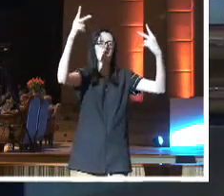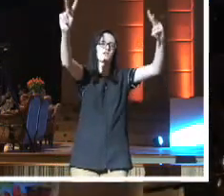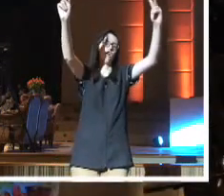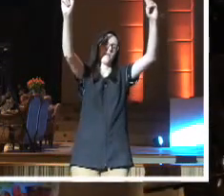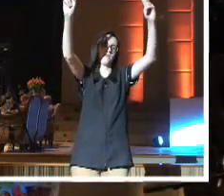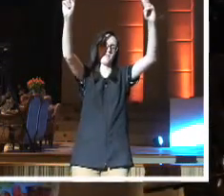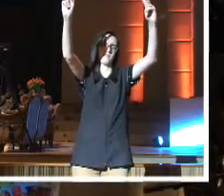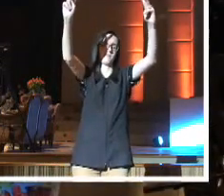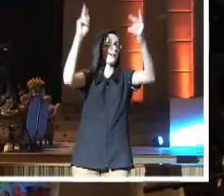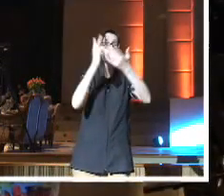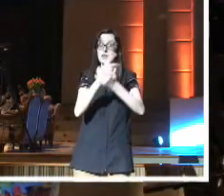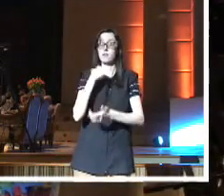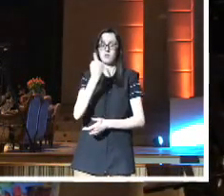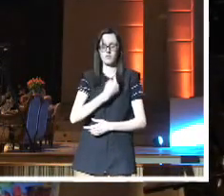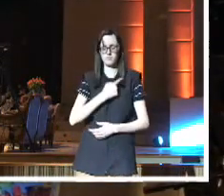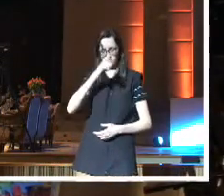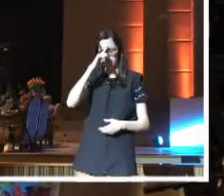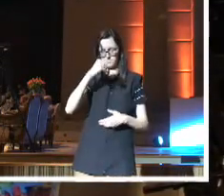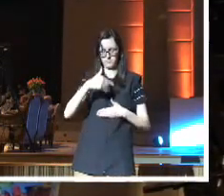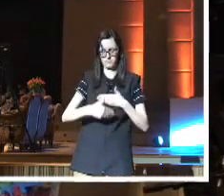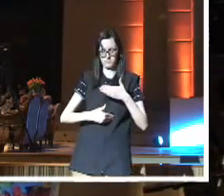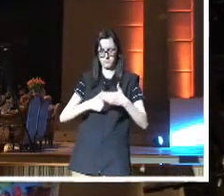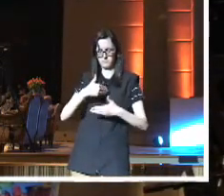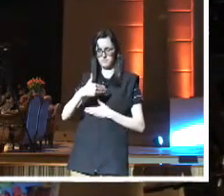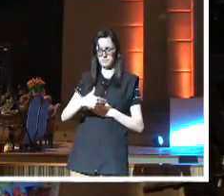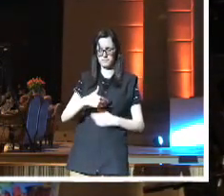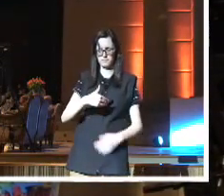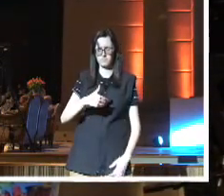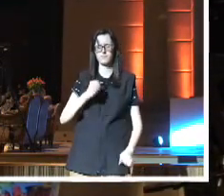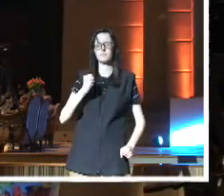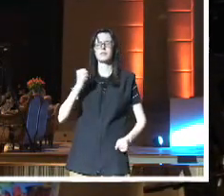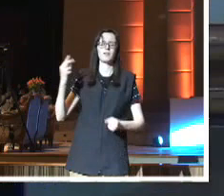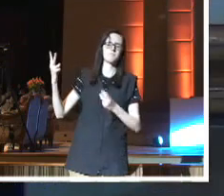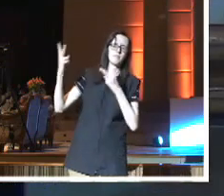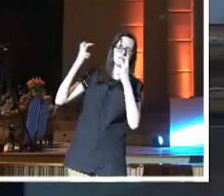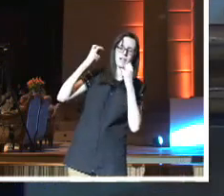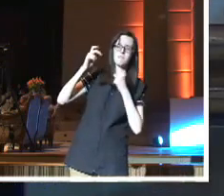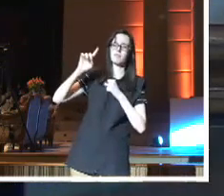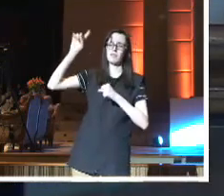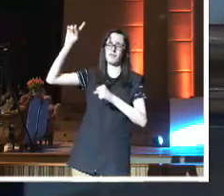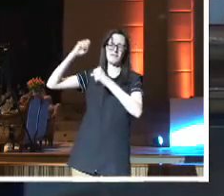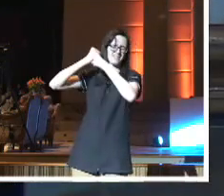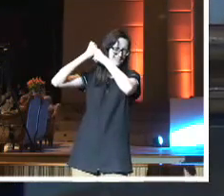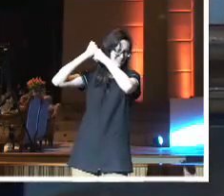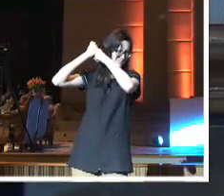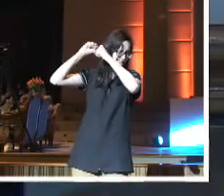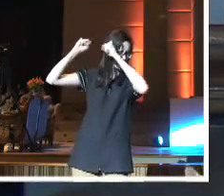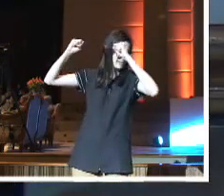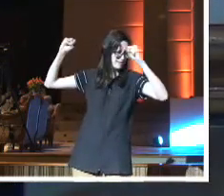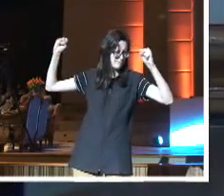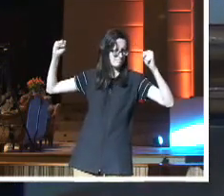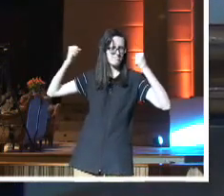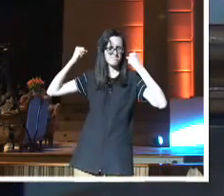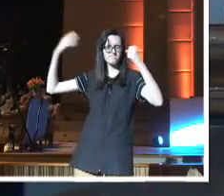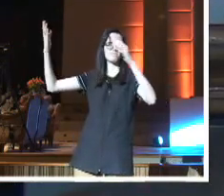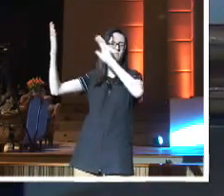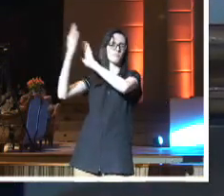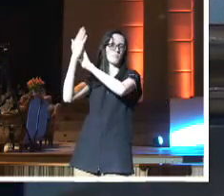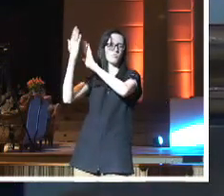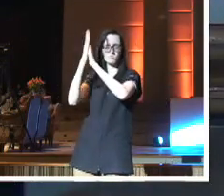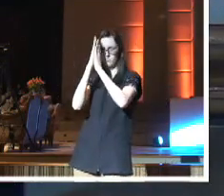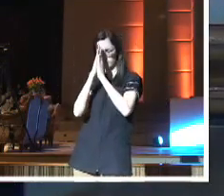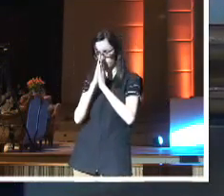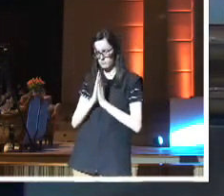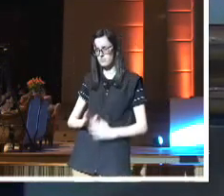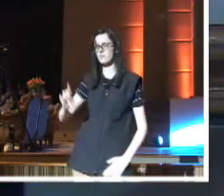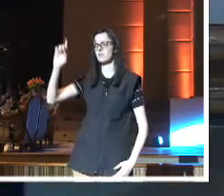E toda vez que a gente caminha por fé, a gente olha para a grandeza de Deus, a gente se rende em louvor e adoração àquele que é